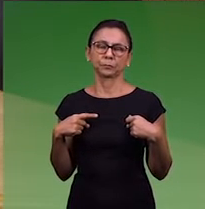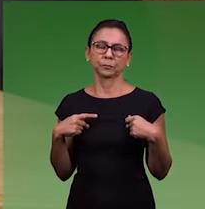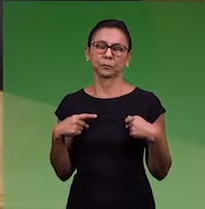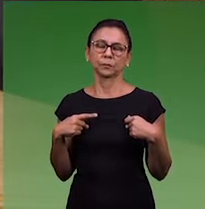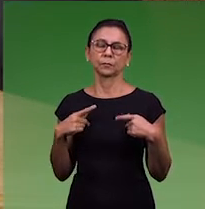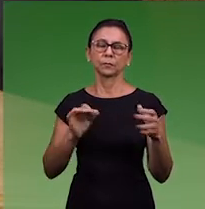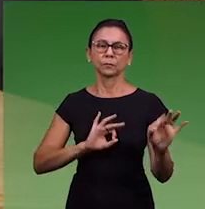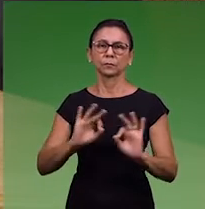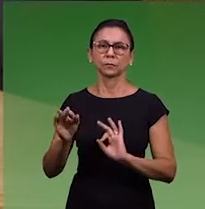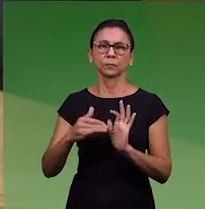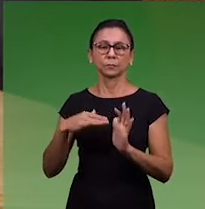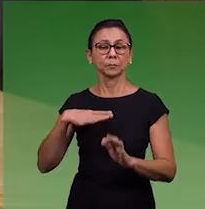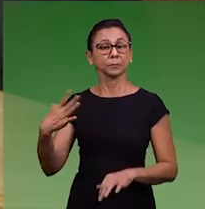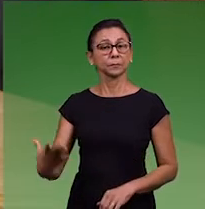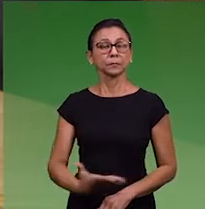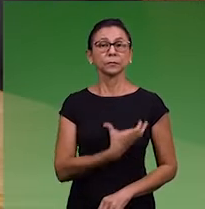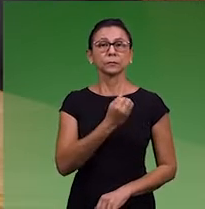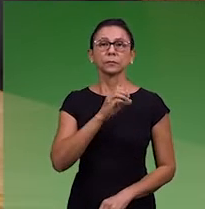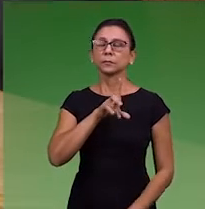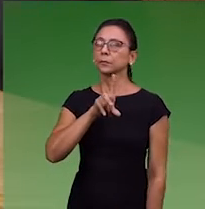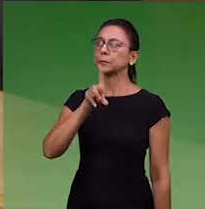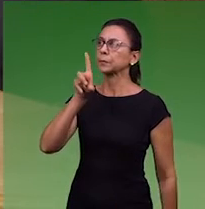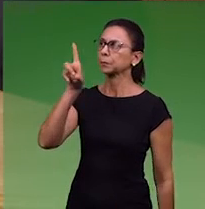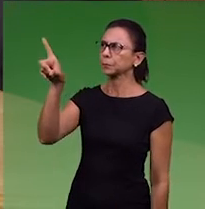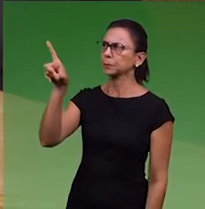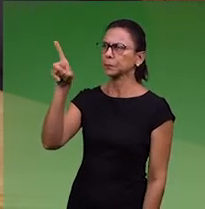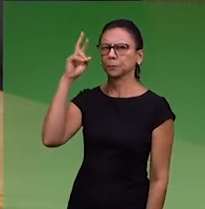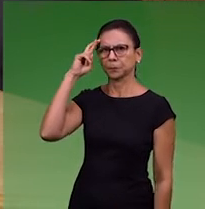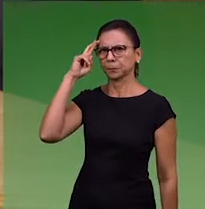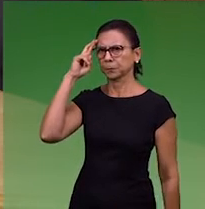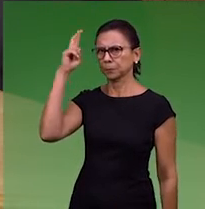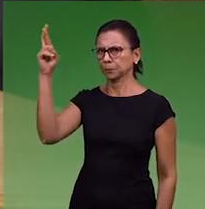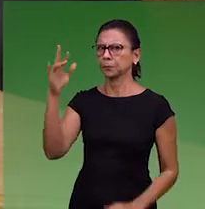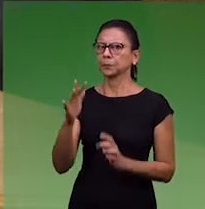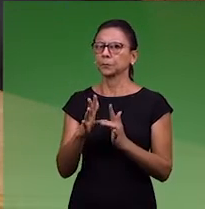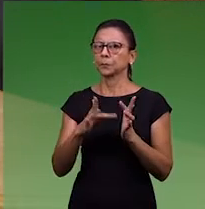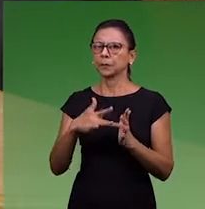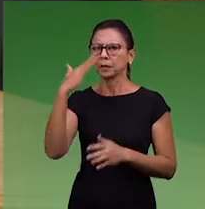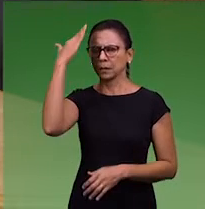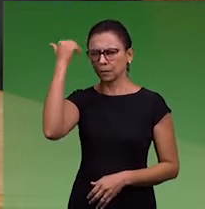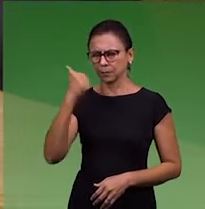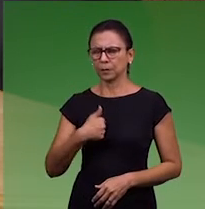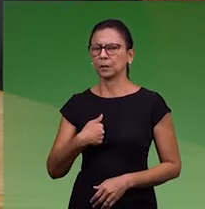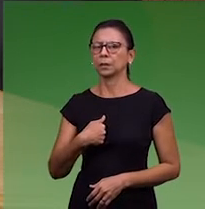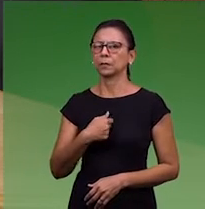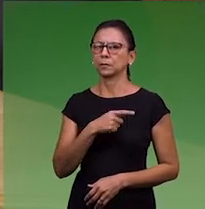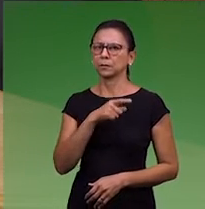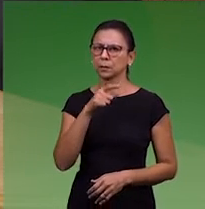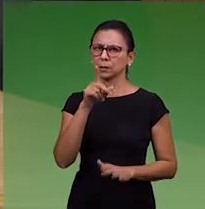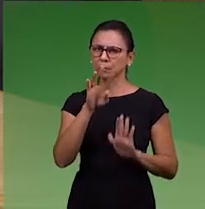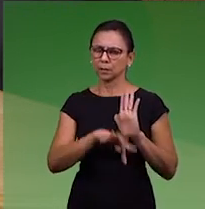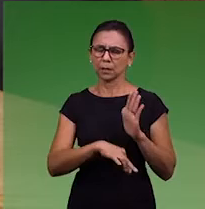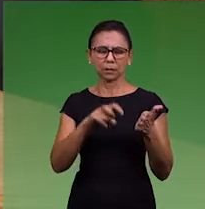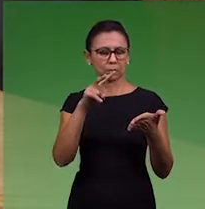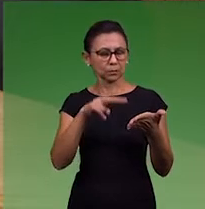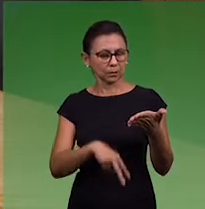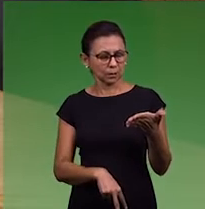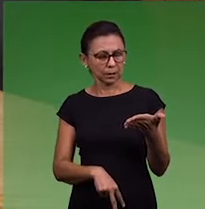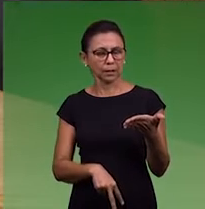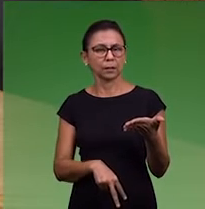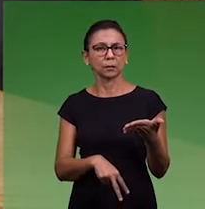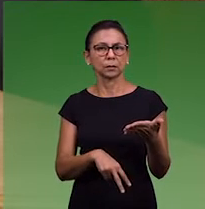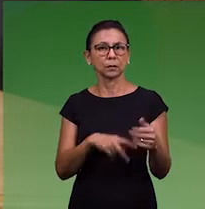de salvação de Deus. E o Senhor Jesus, ele estava muito consciente, né? No texto que você leu, na